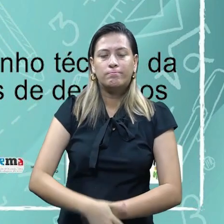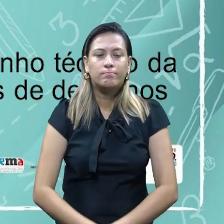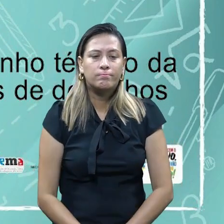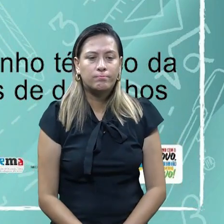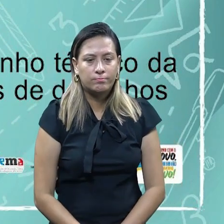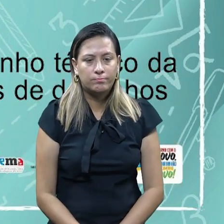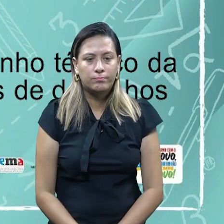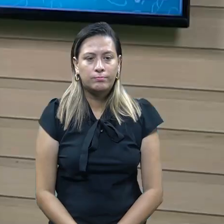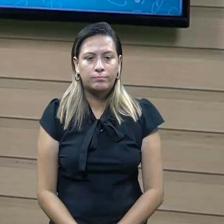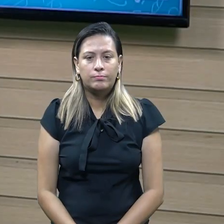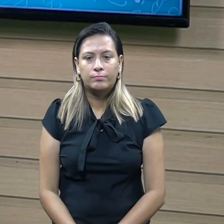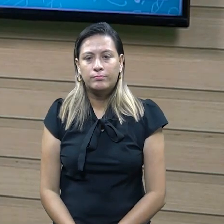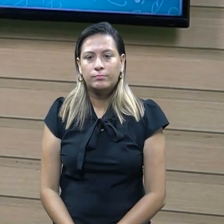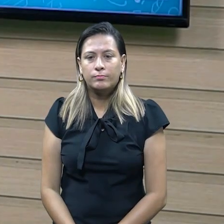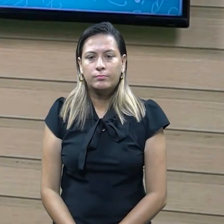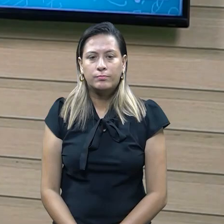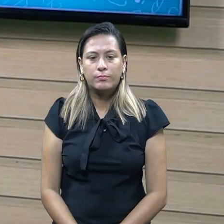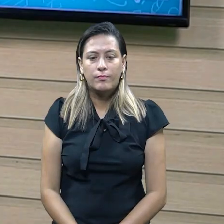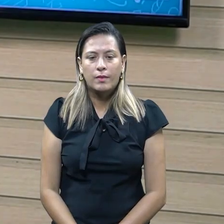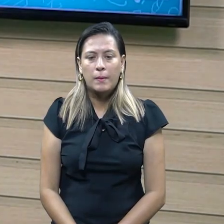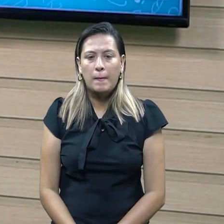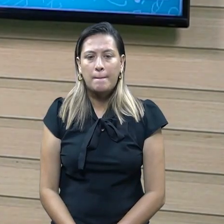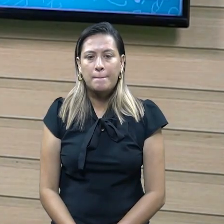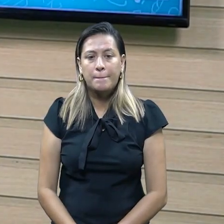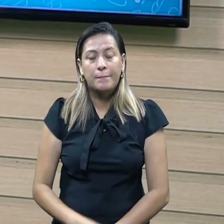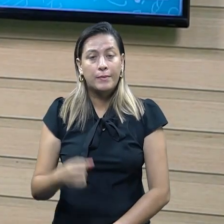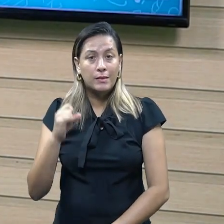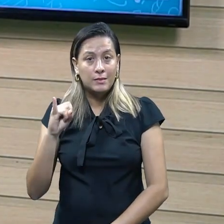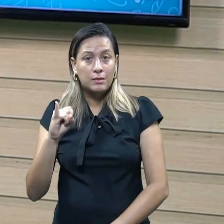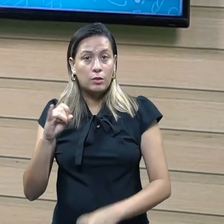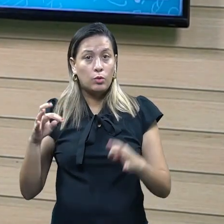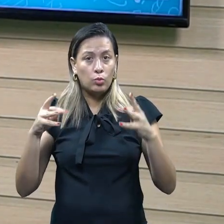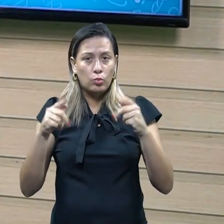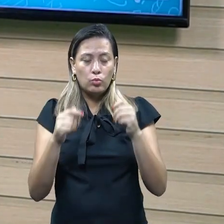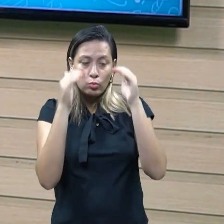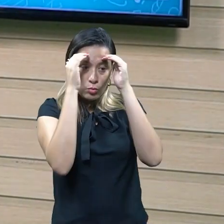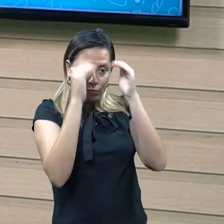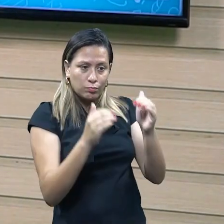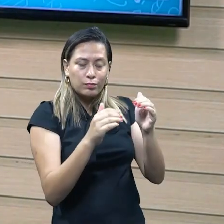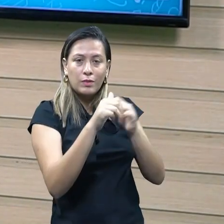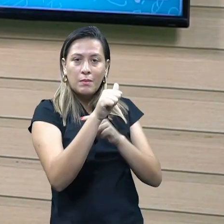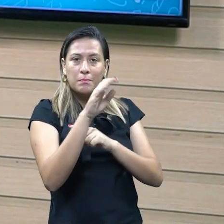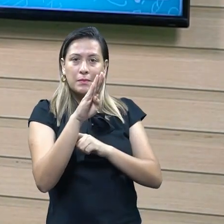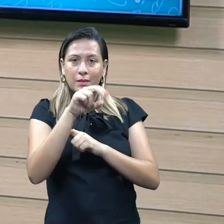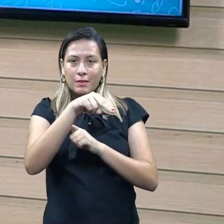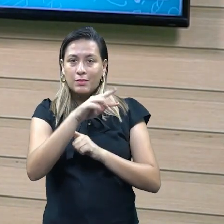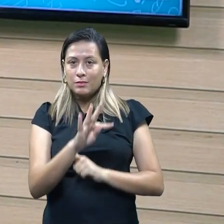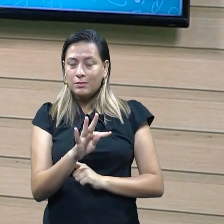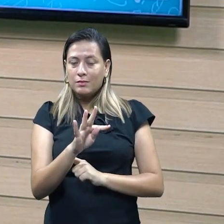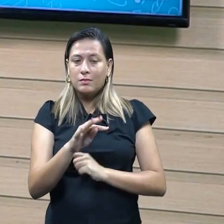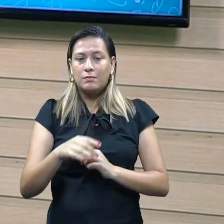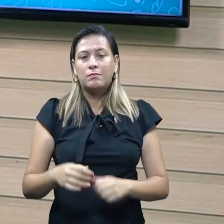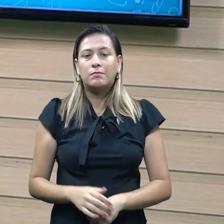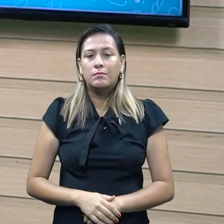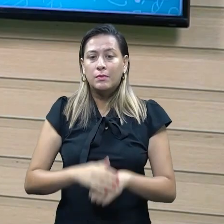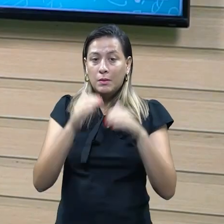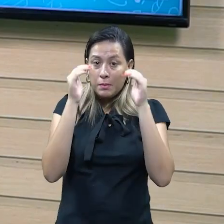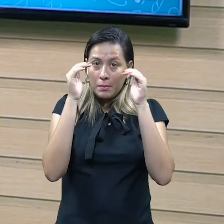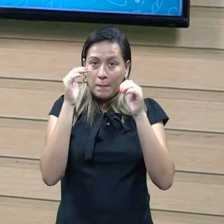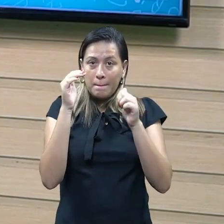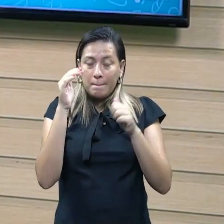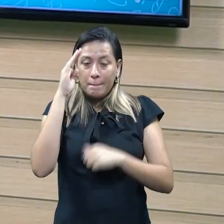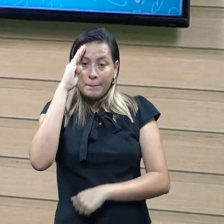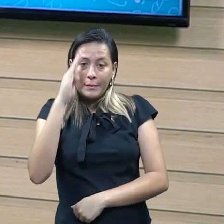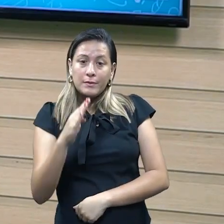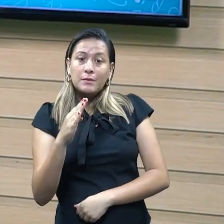e eficiência. Então, se tiver tudo dentro dessa norma da ABNT, principalmente a parte de